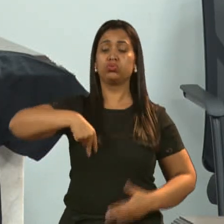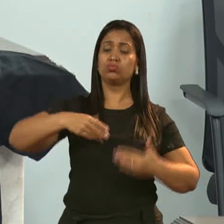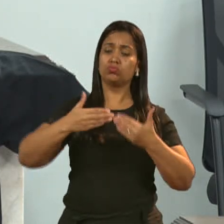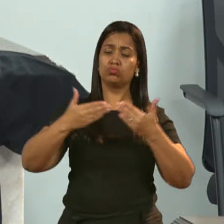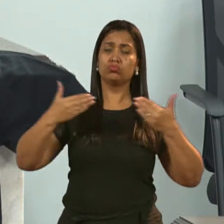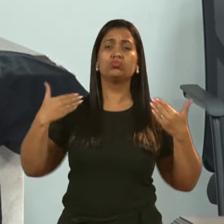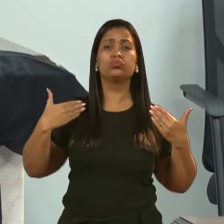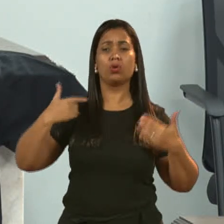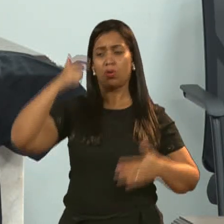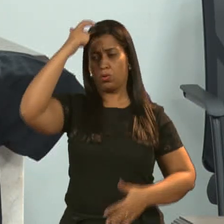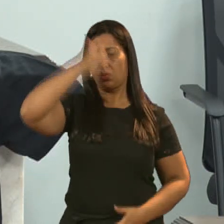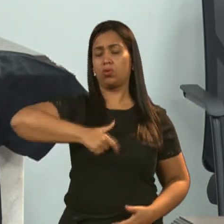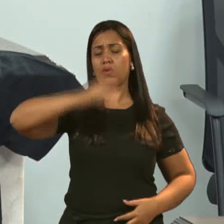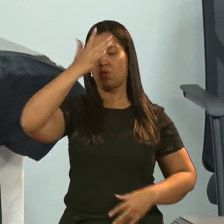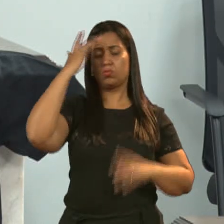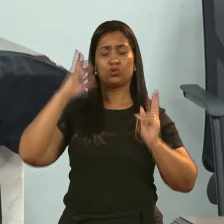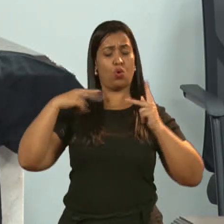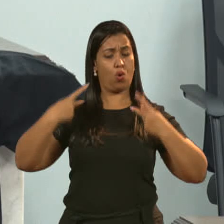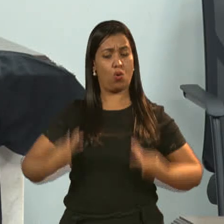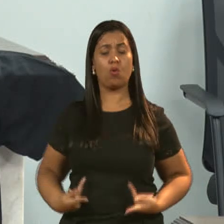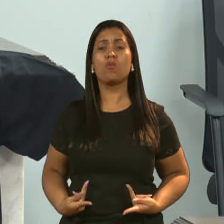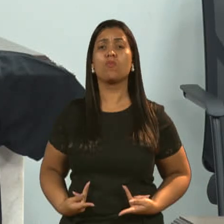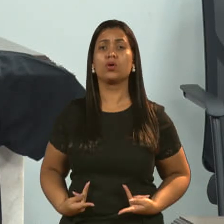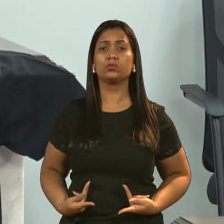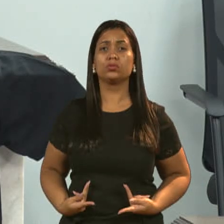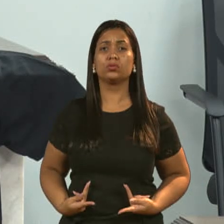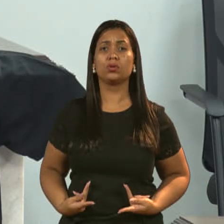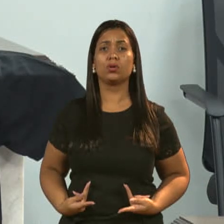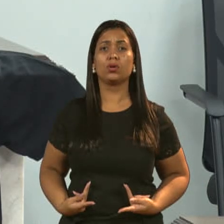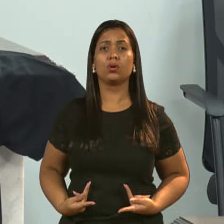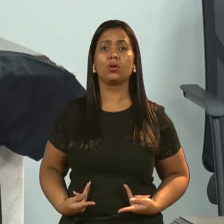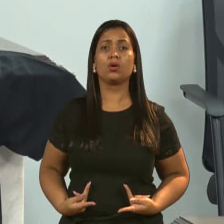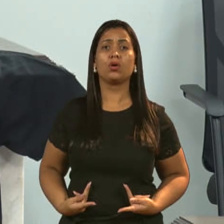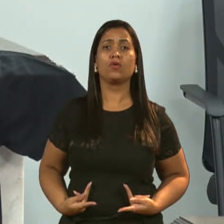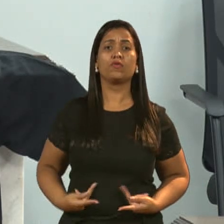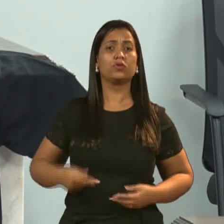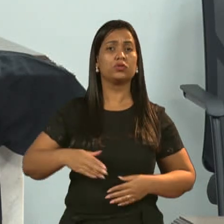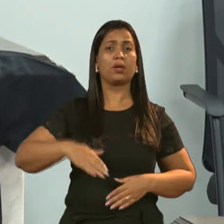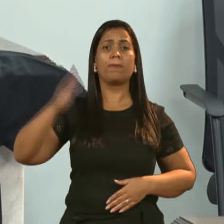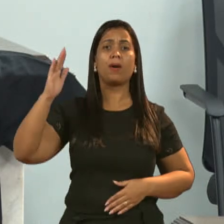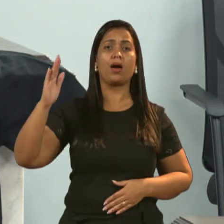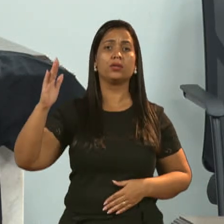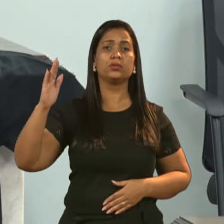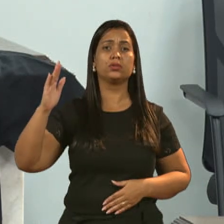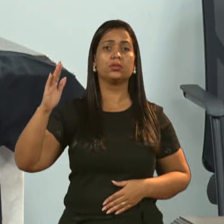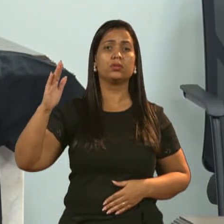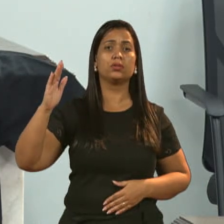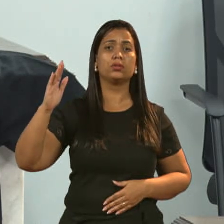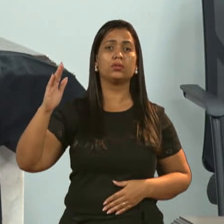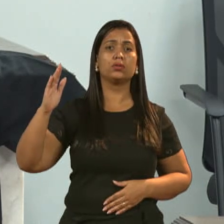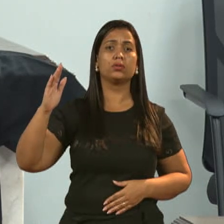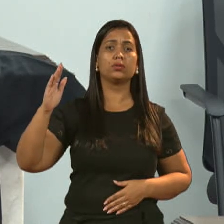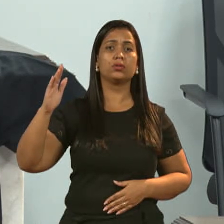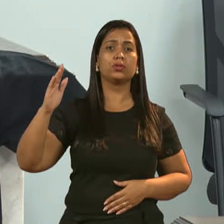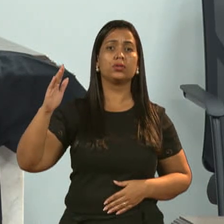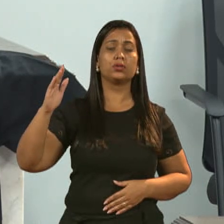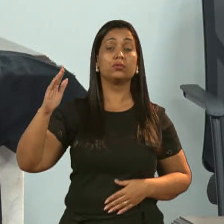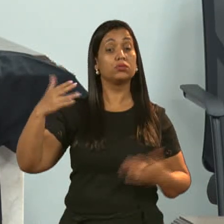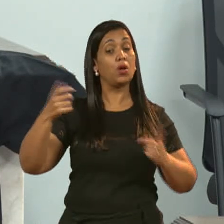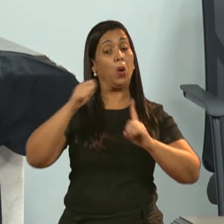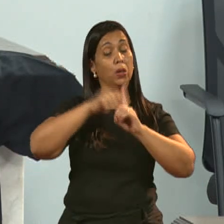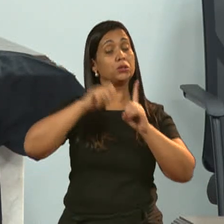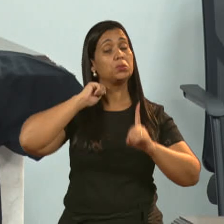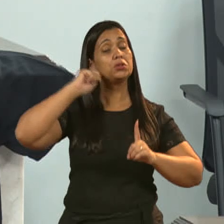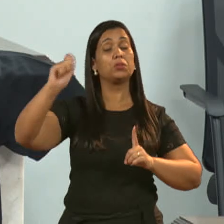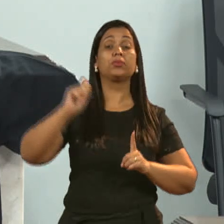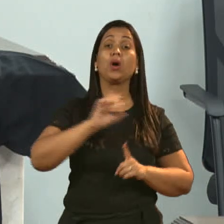ser humano, somente com as suas limitações. Mas você é muito mais do que você imagina. Então, que esse mês de abril seja tocado